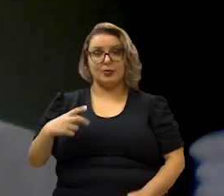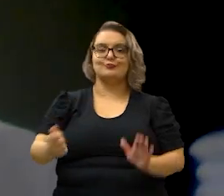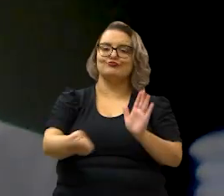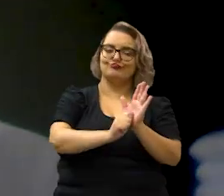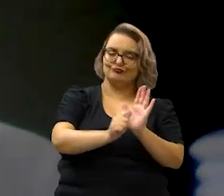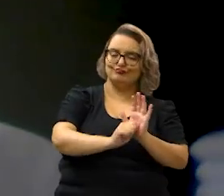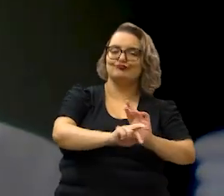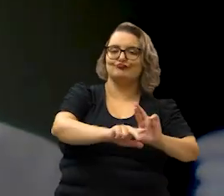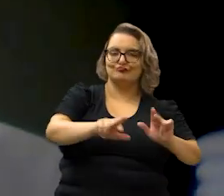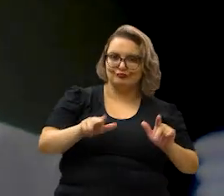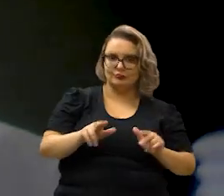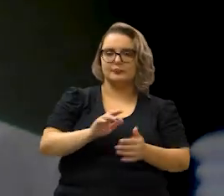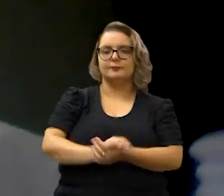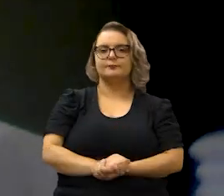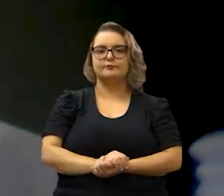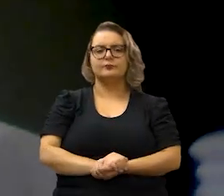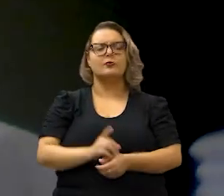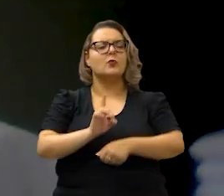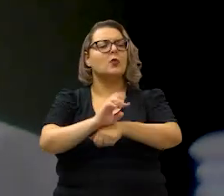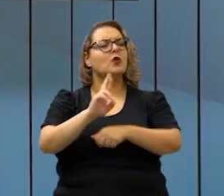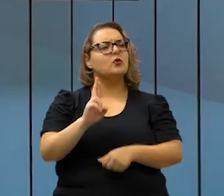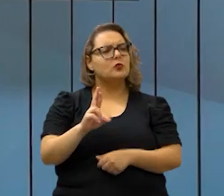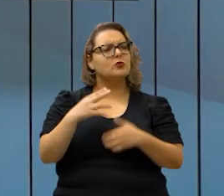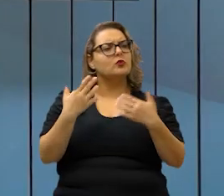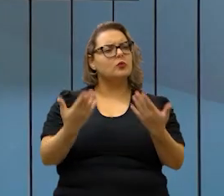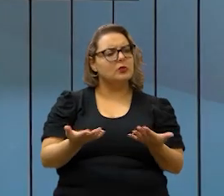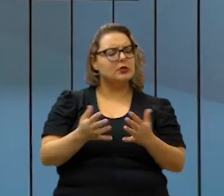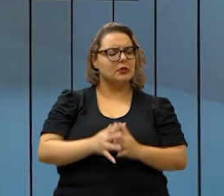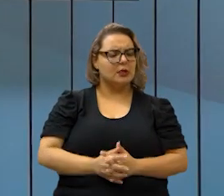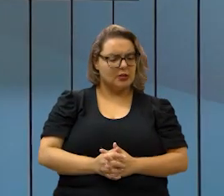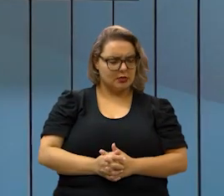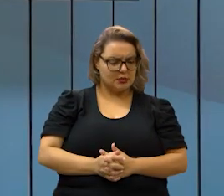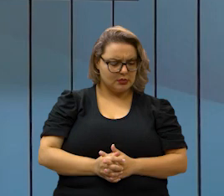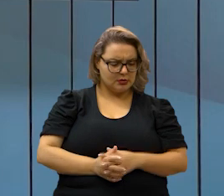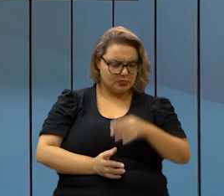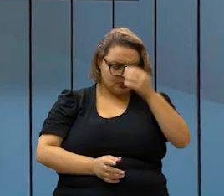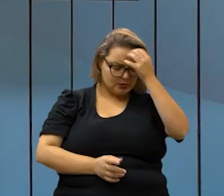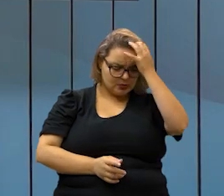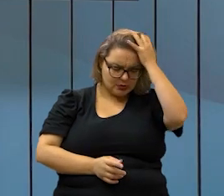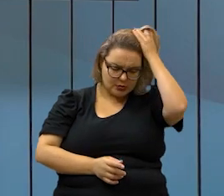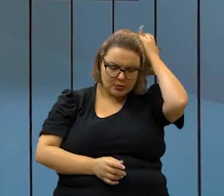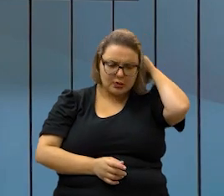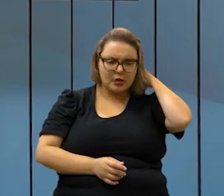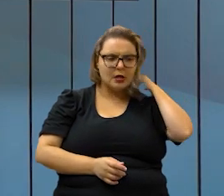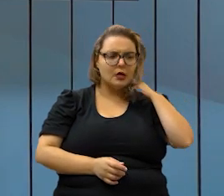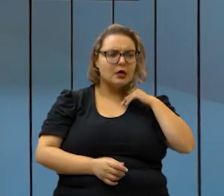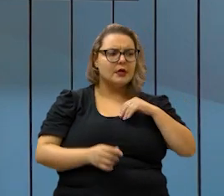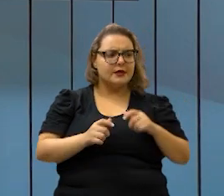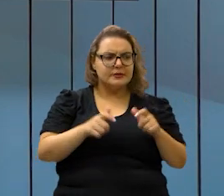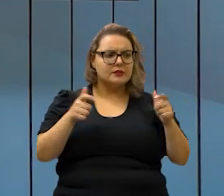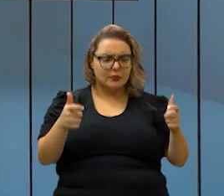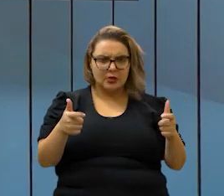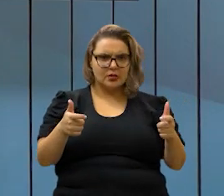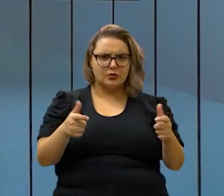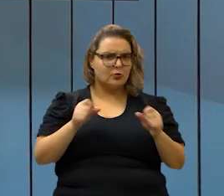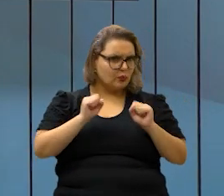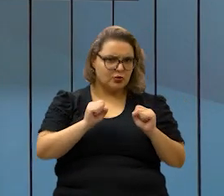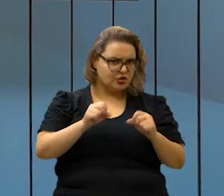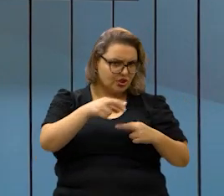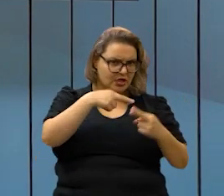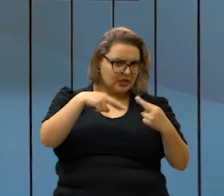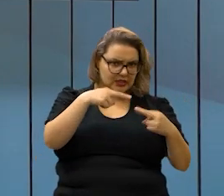de drogas ilícitas. Doutor, esse aumento, ele também poderia estar